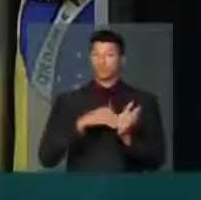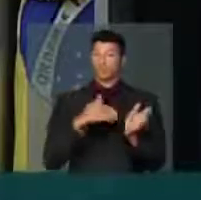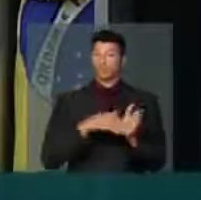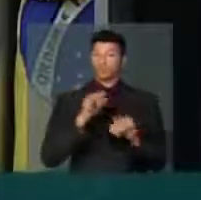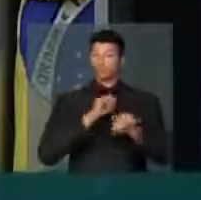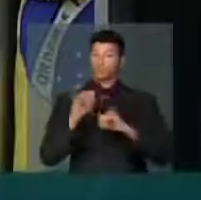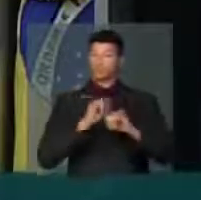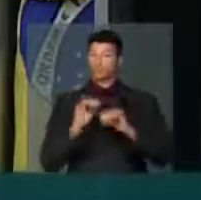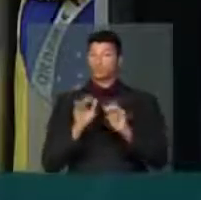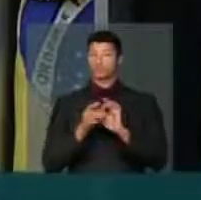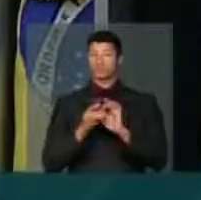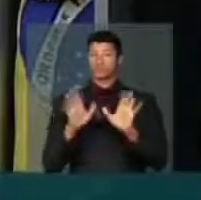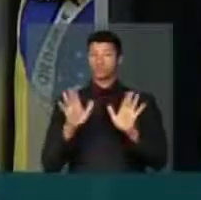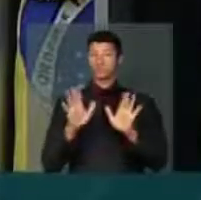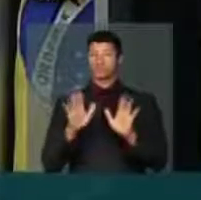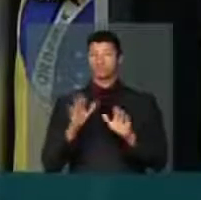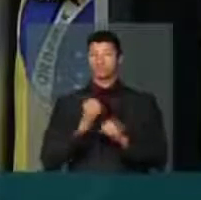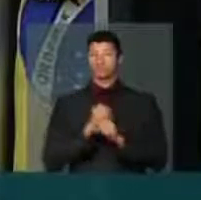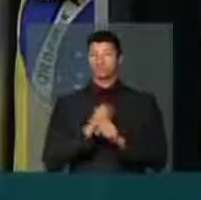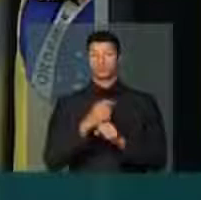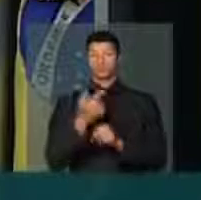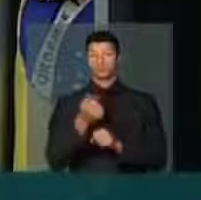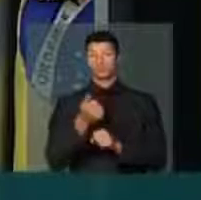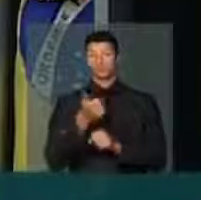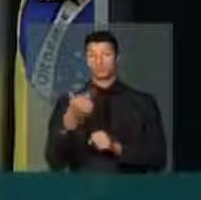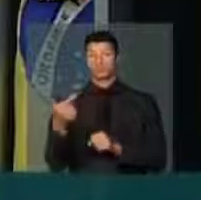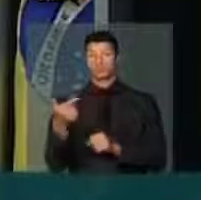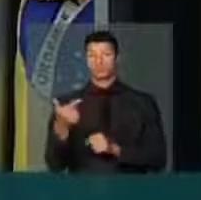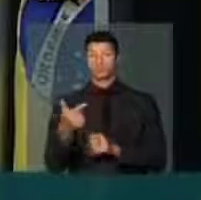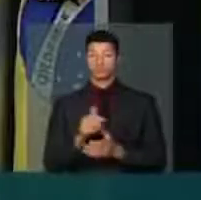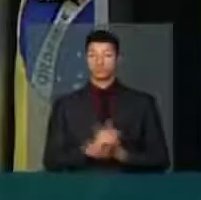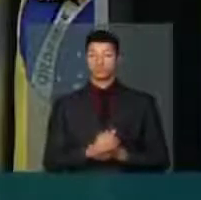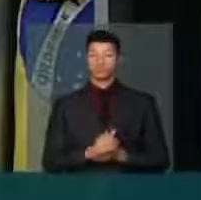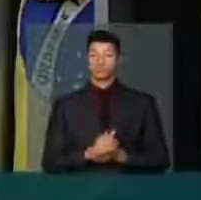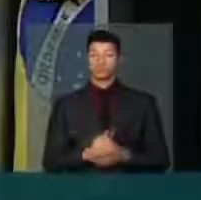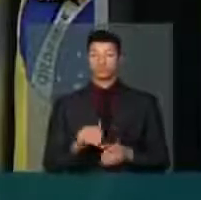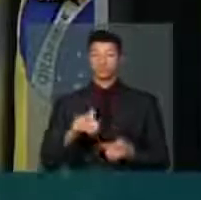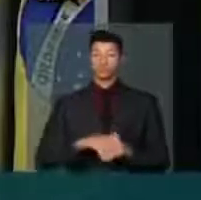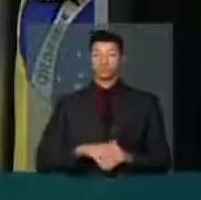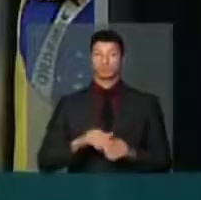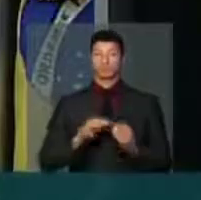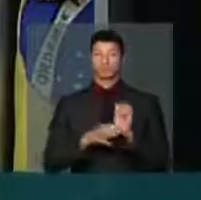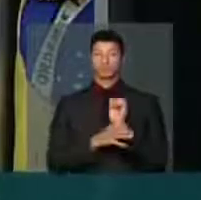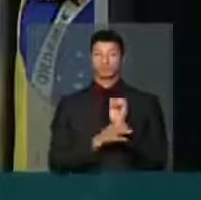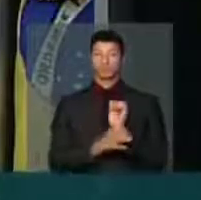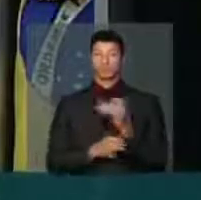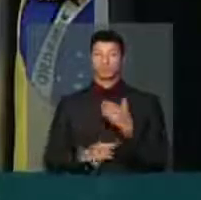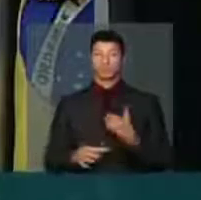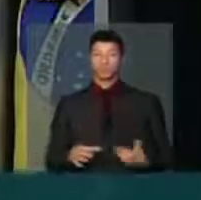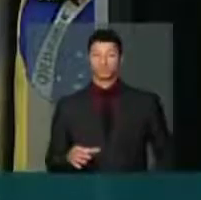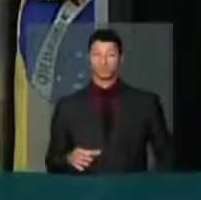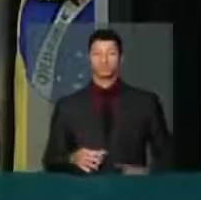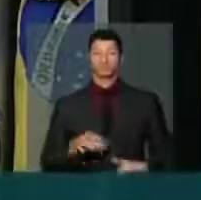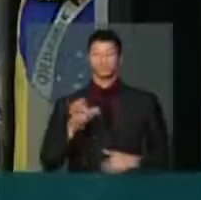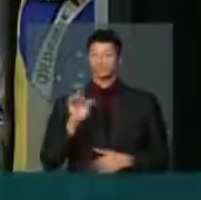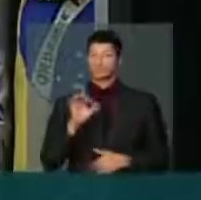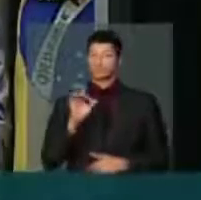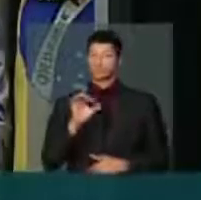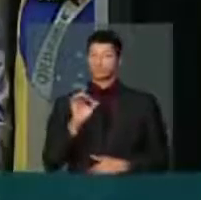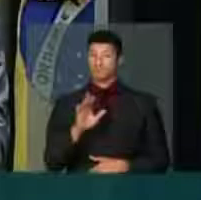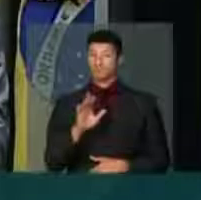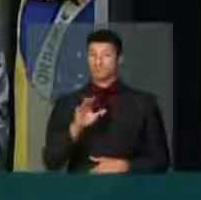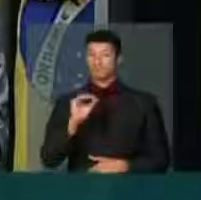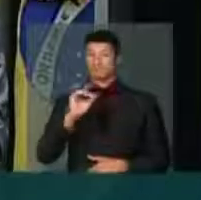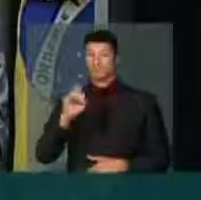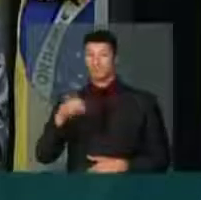dados disponíveis no ano de 2012, na área de segurança pública, apenas